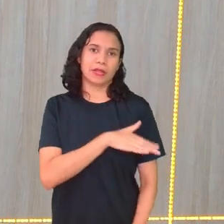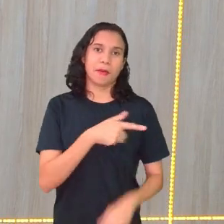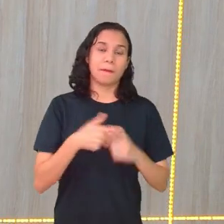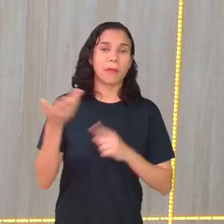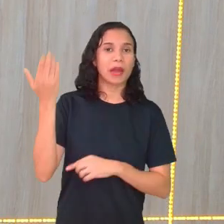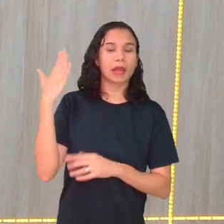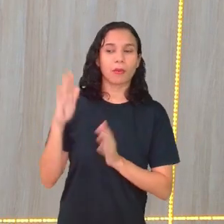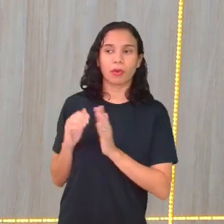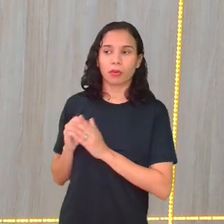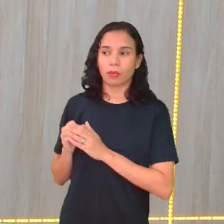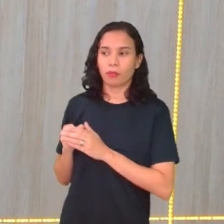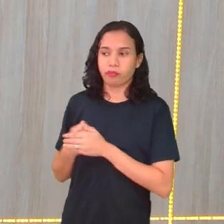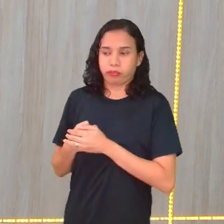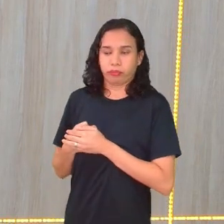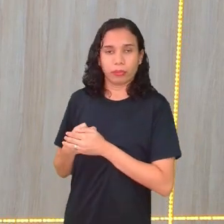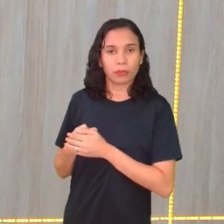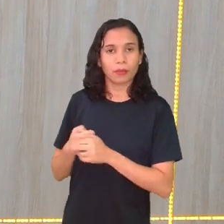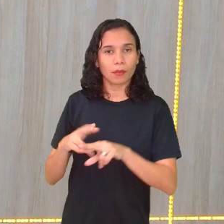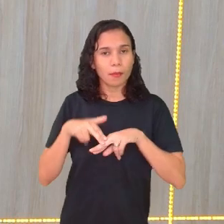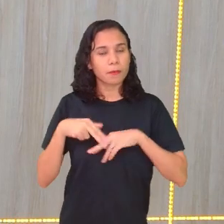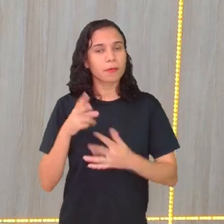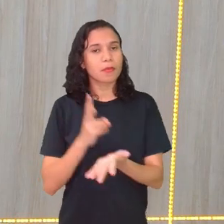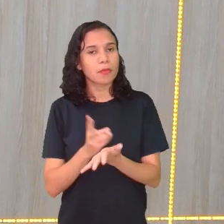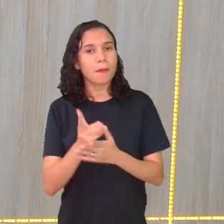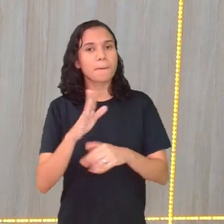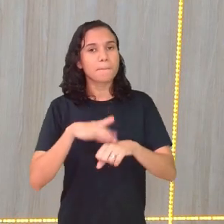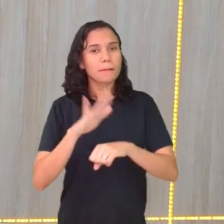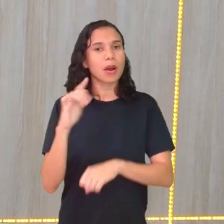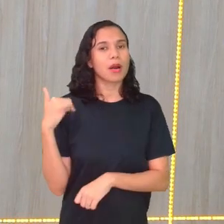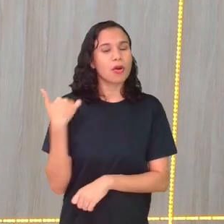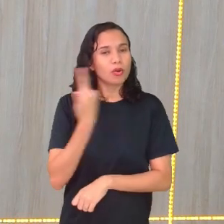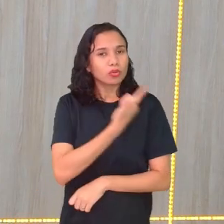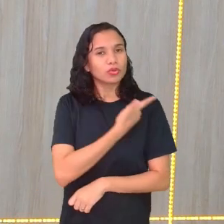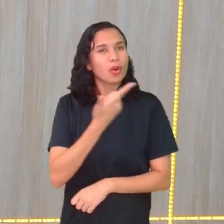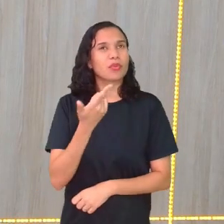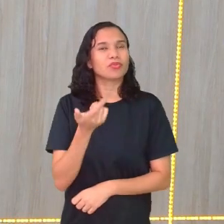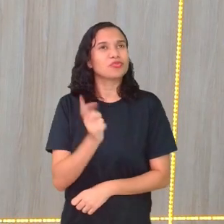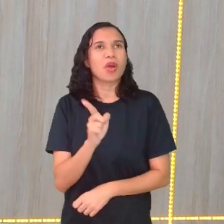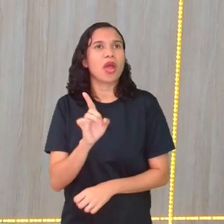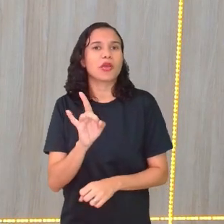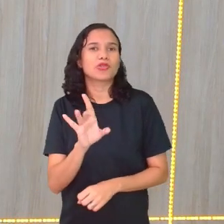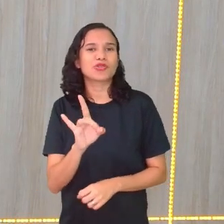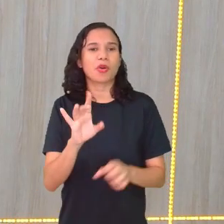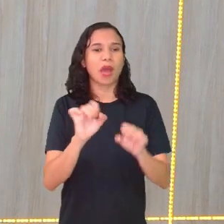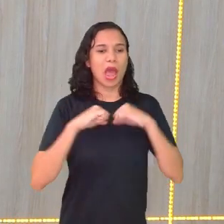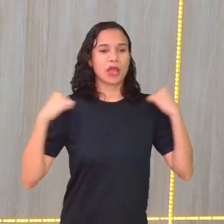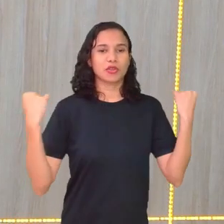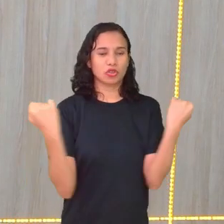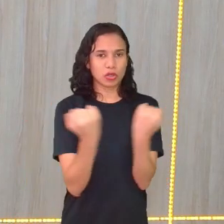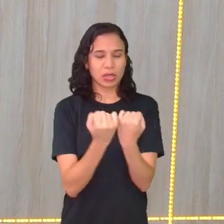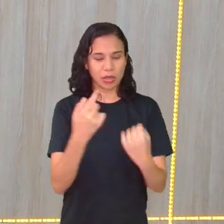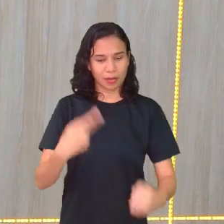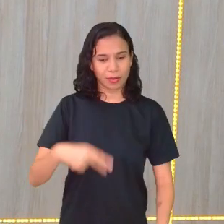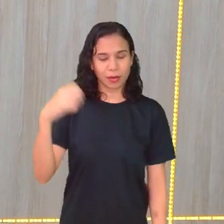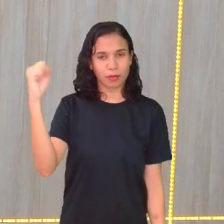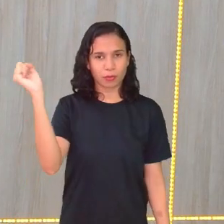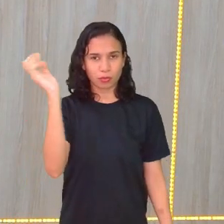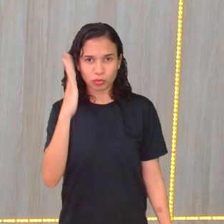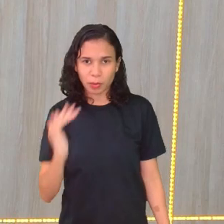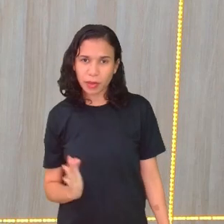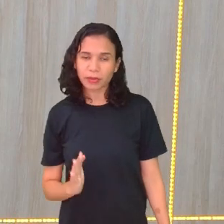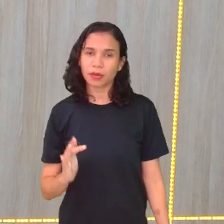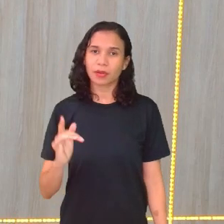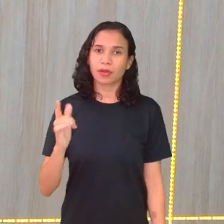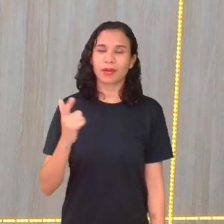discutia antes. Então, cada vez mais, a gente não basta, numa sociedade como a brasileira, a